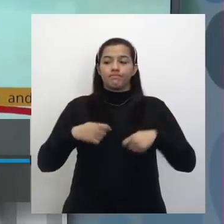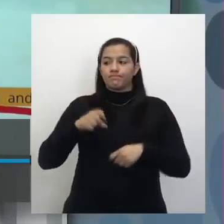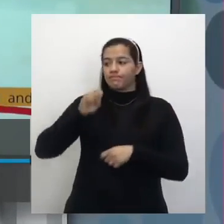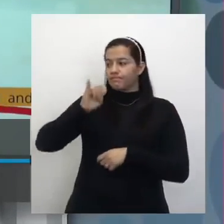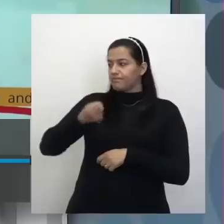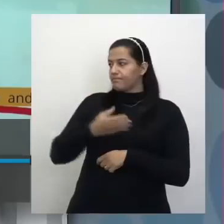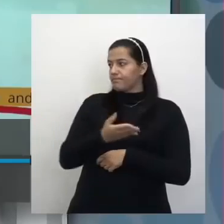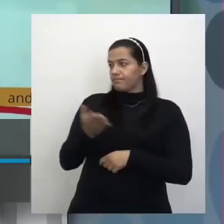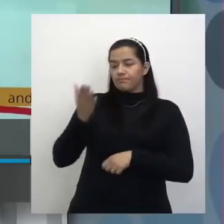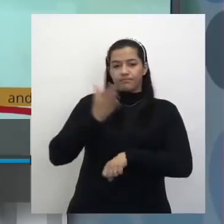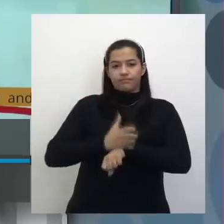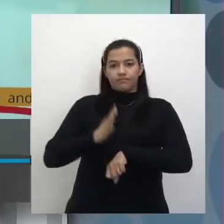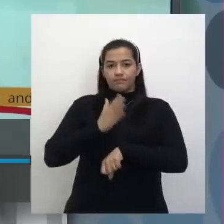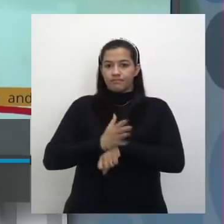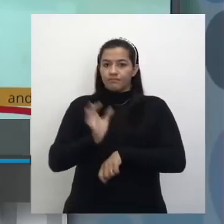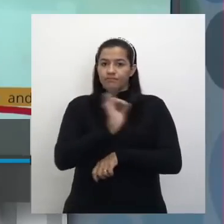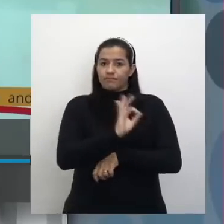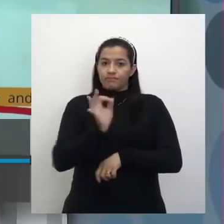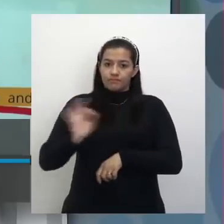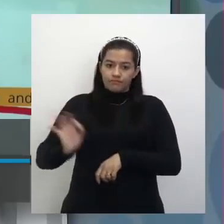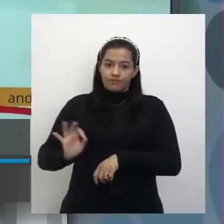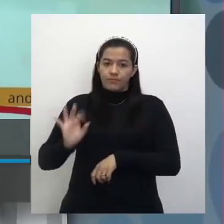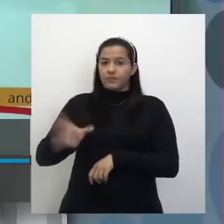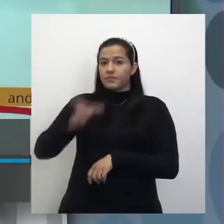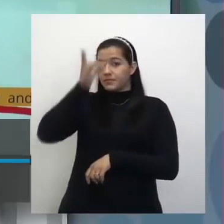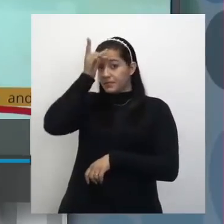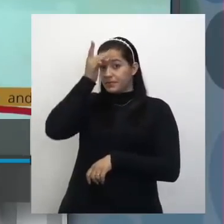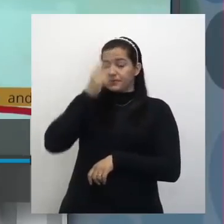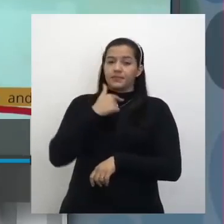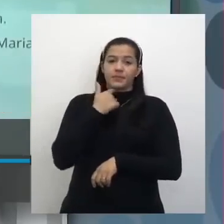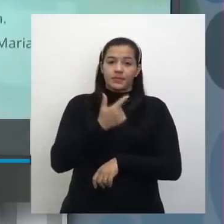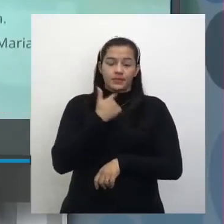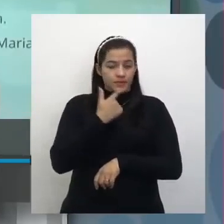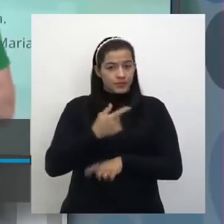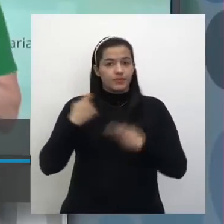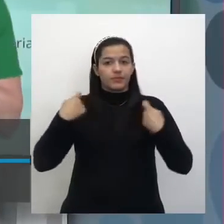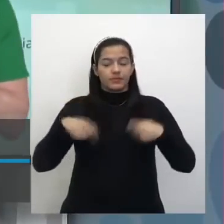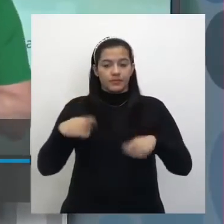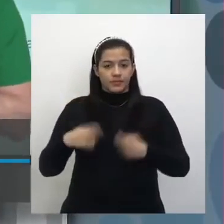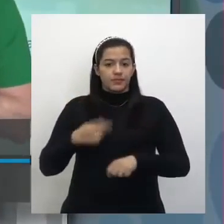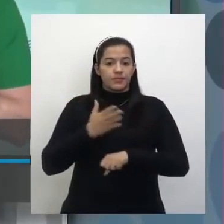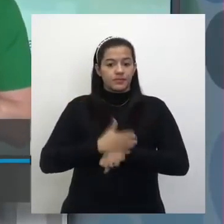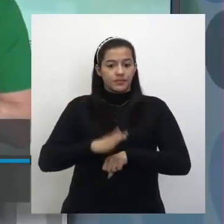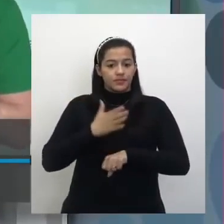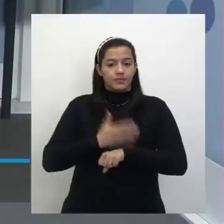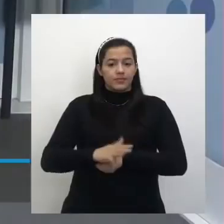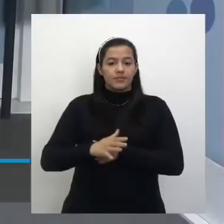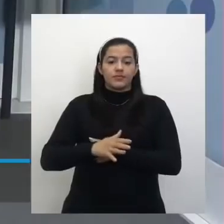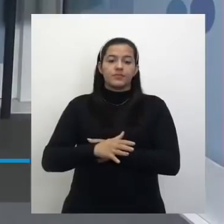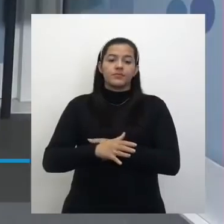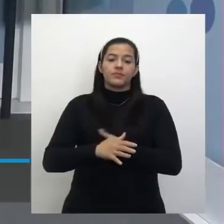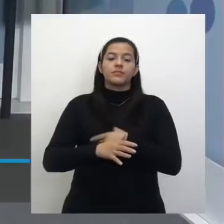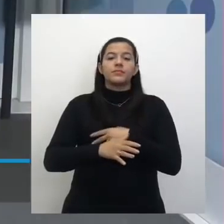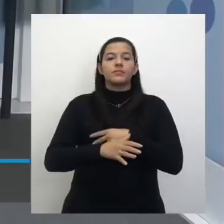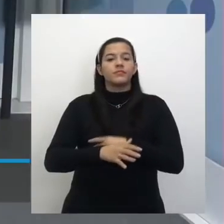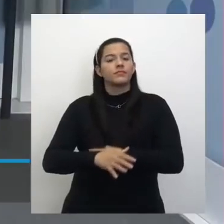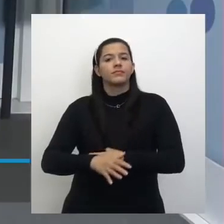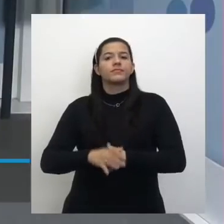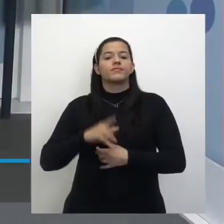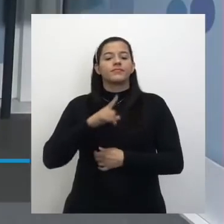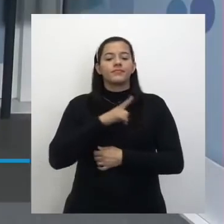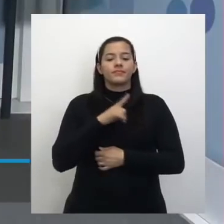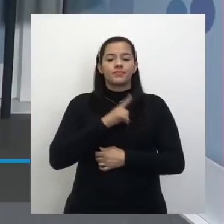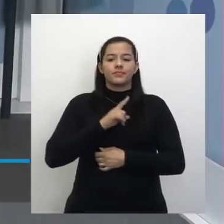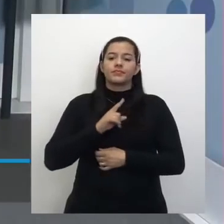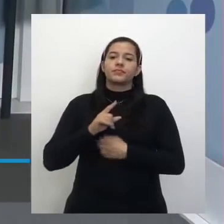praticar você não vai ficar esse conteúdo bem que praticar Ok bom vamos vivinet quando Está apresentando você pode usar os dois